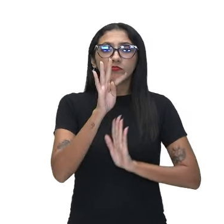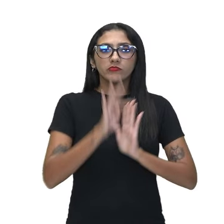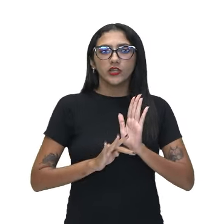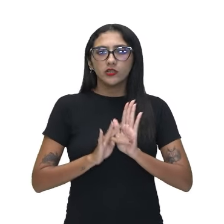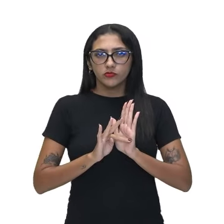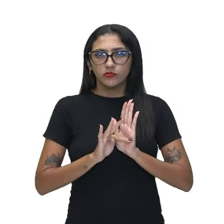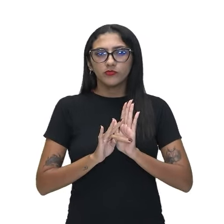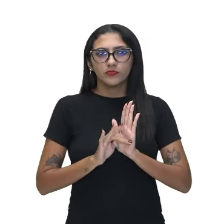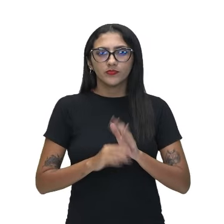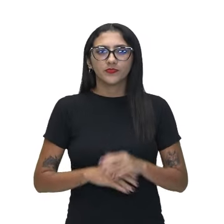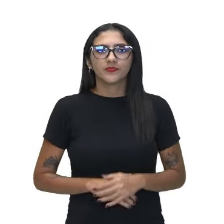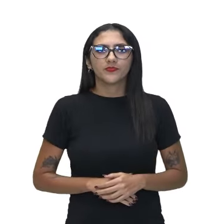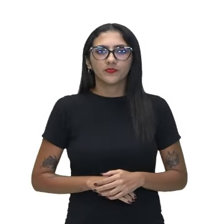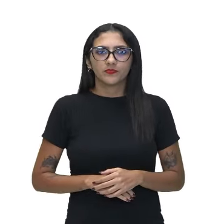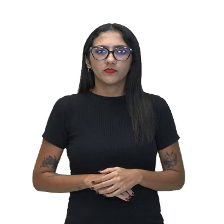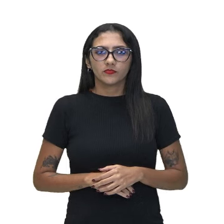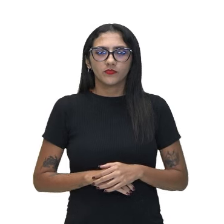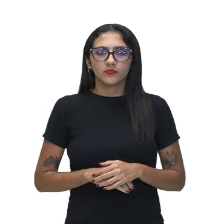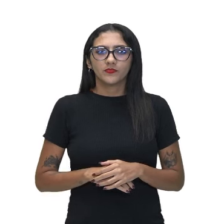resumido, do